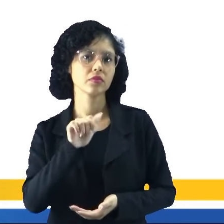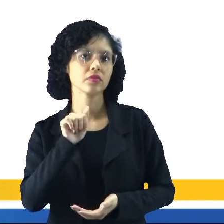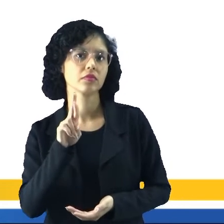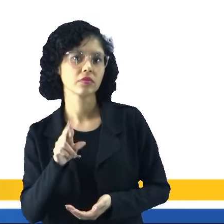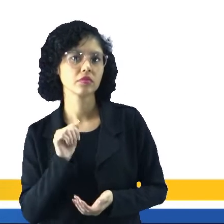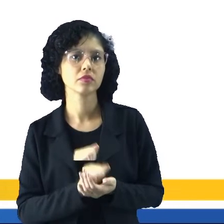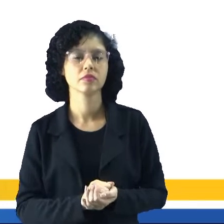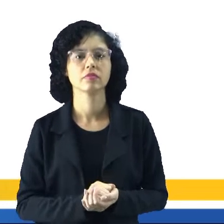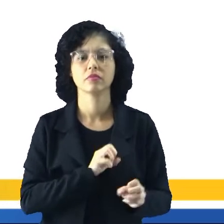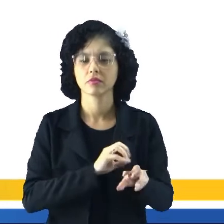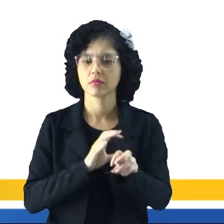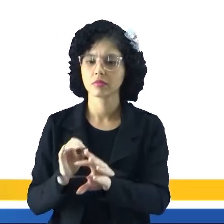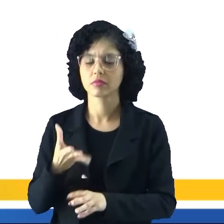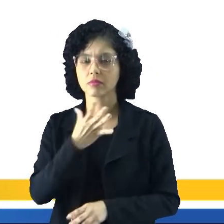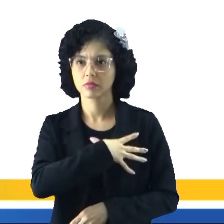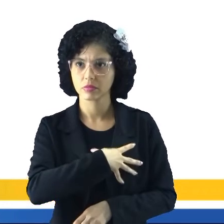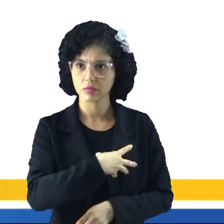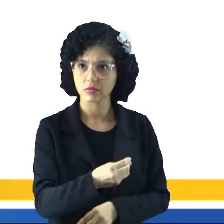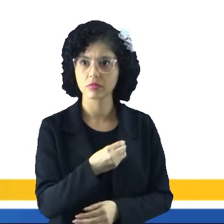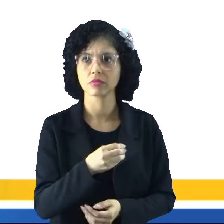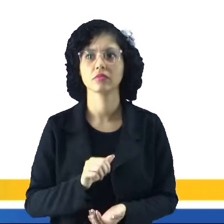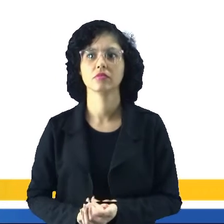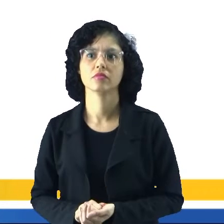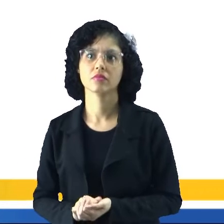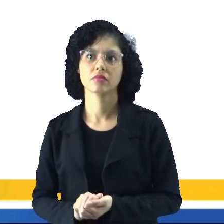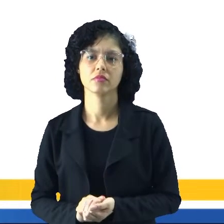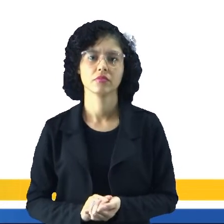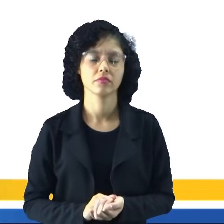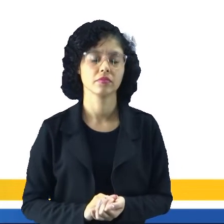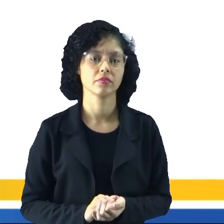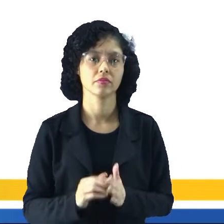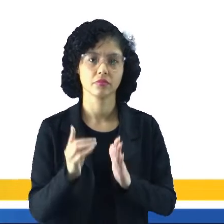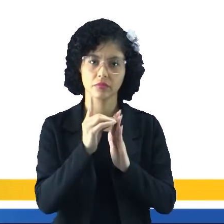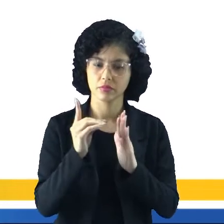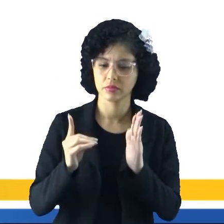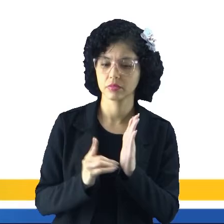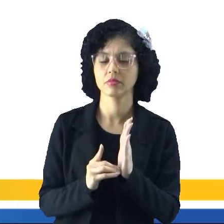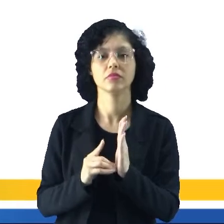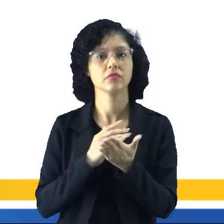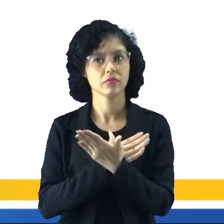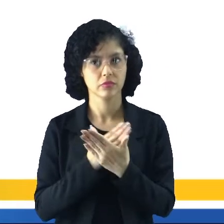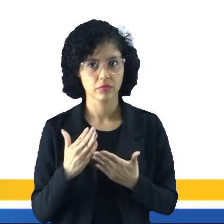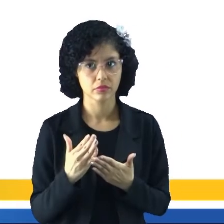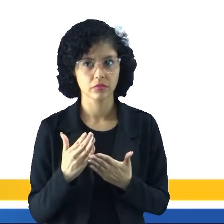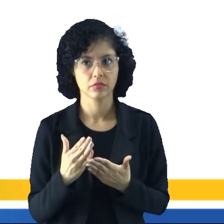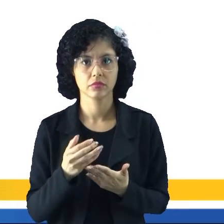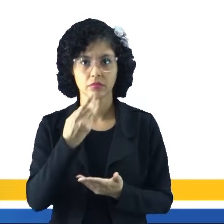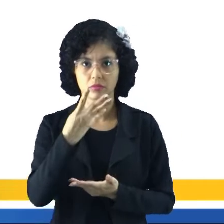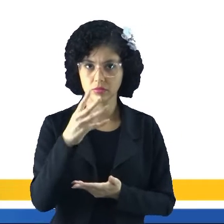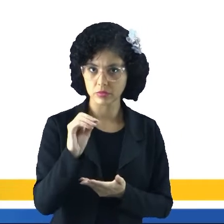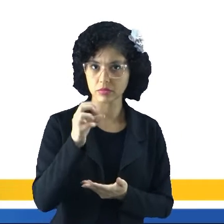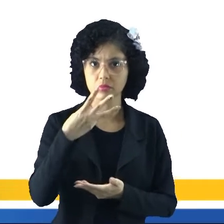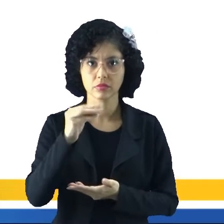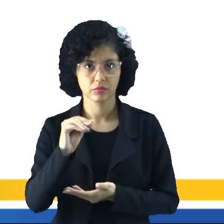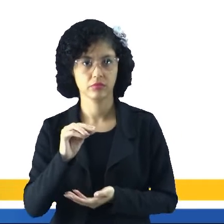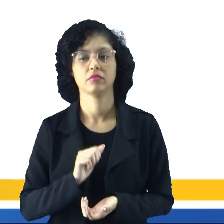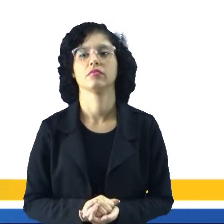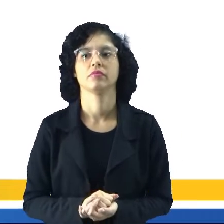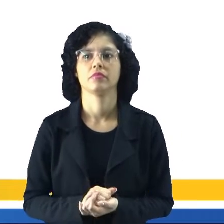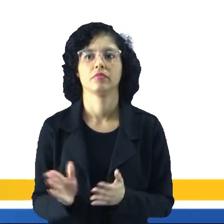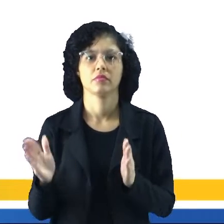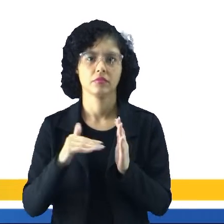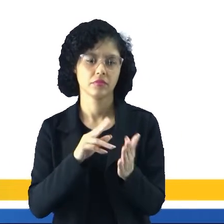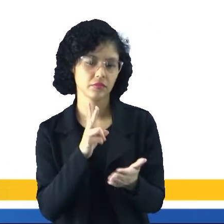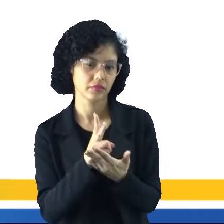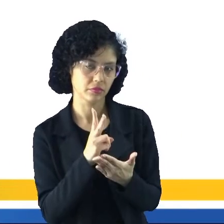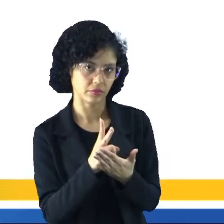os filhos, né? Bem aí na década nos inícios aí da década de 40, 30, né? Até